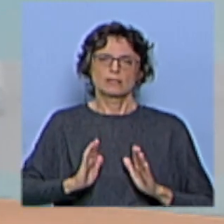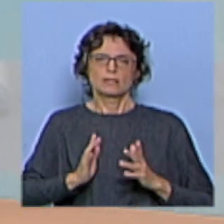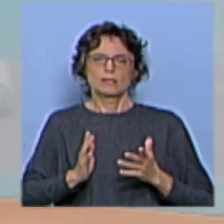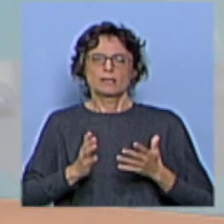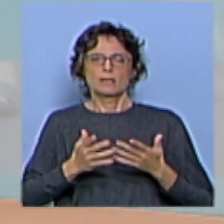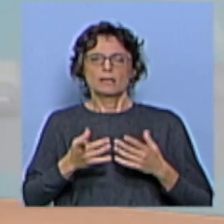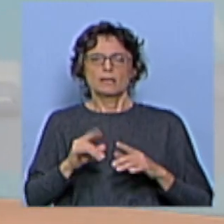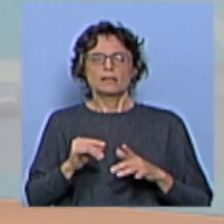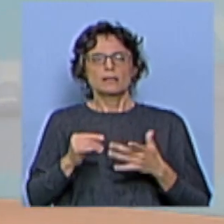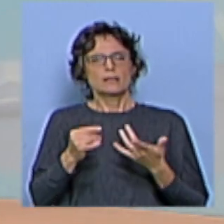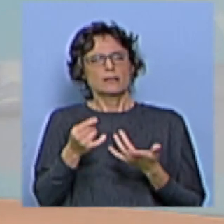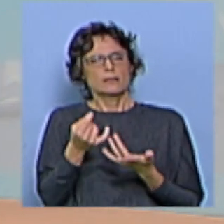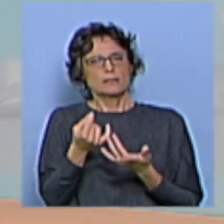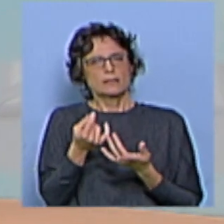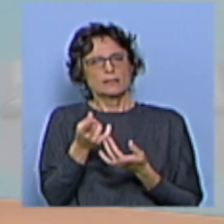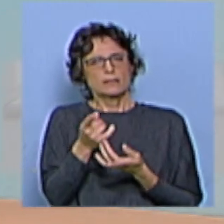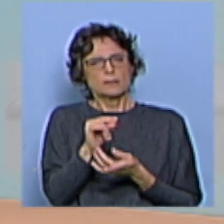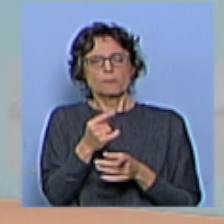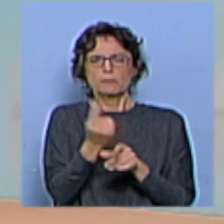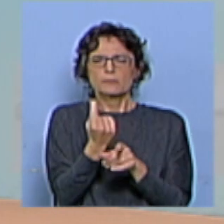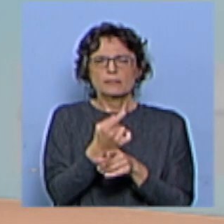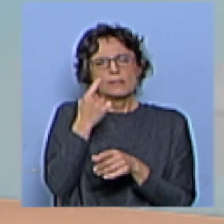para estes dias.